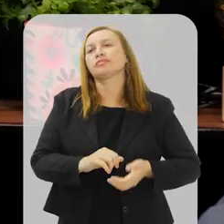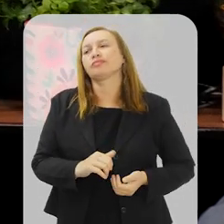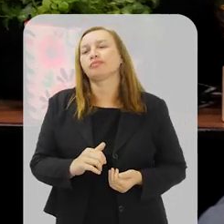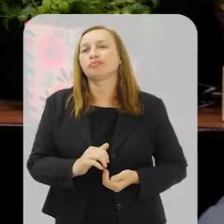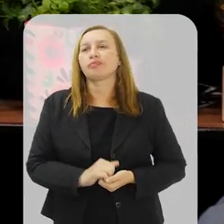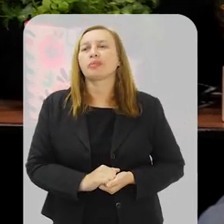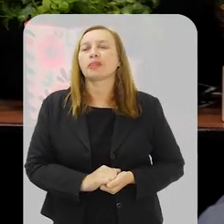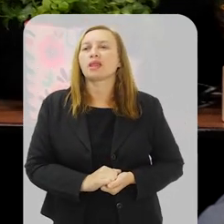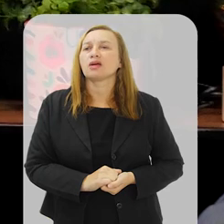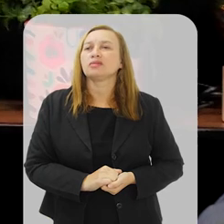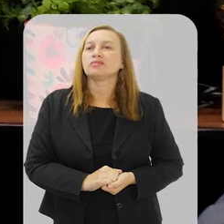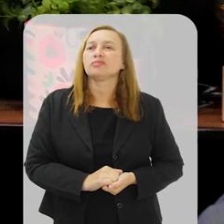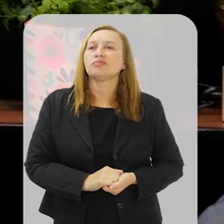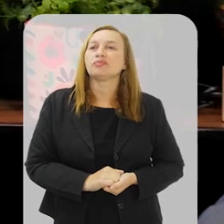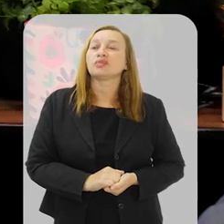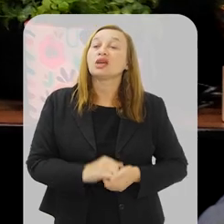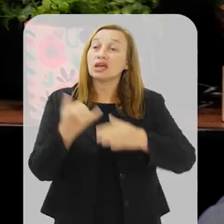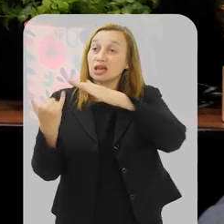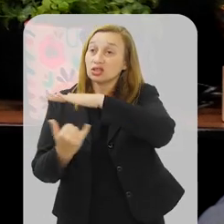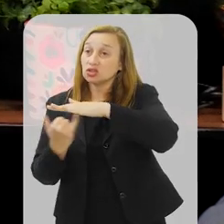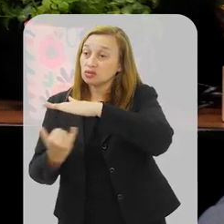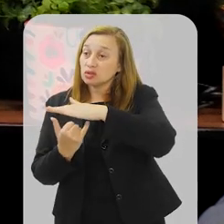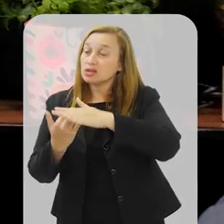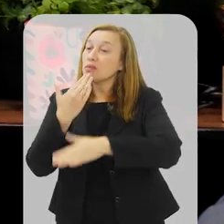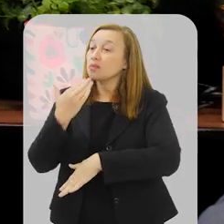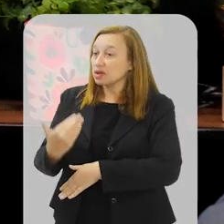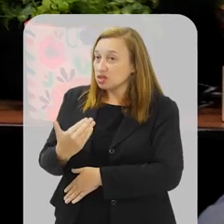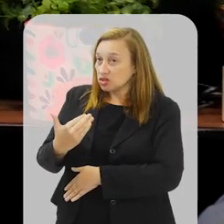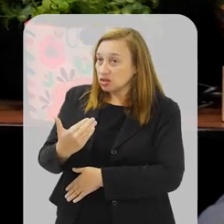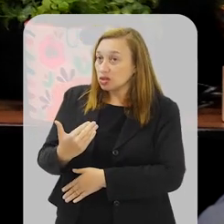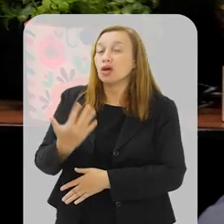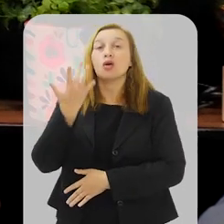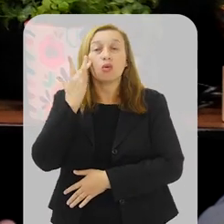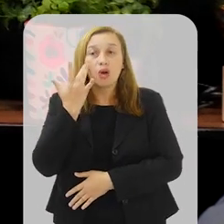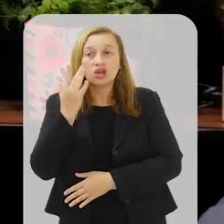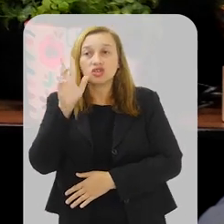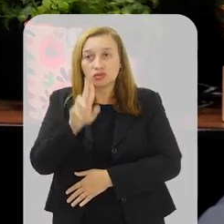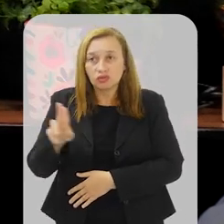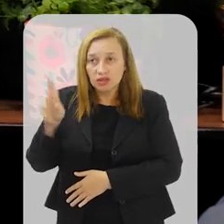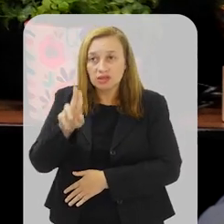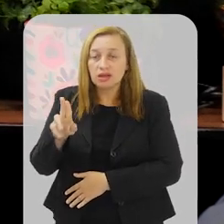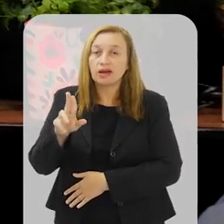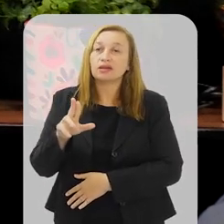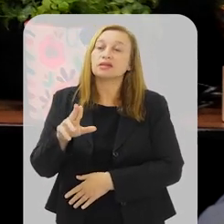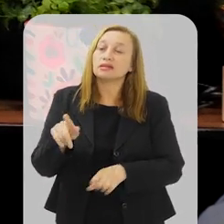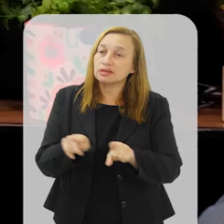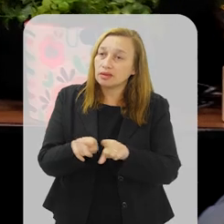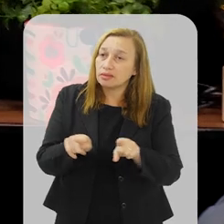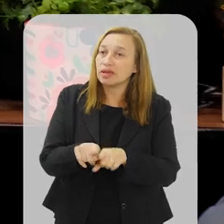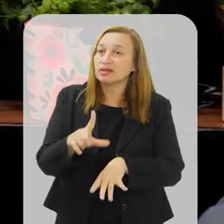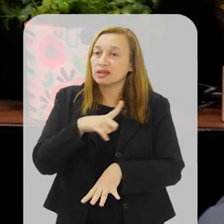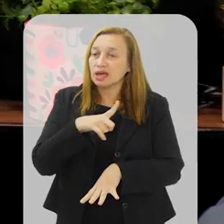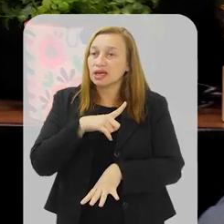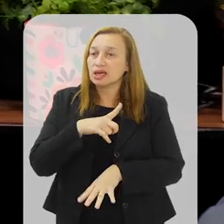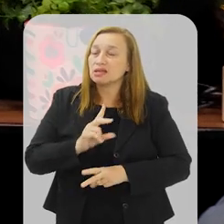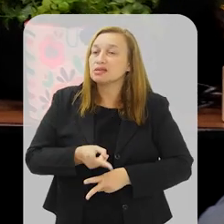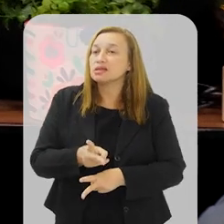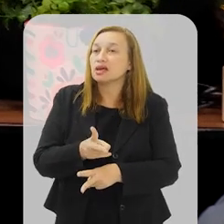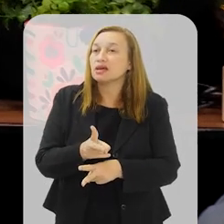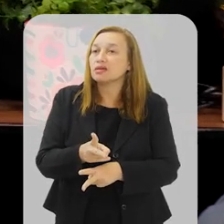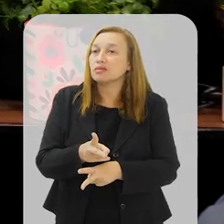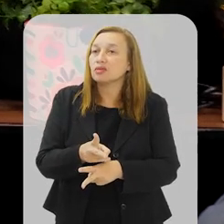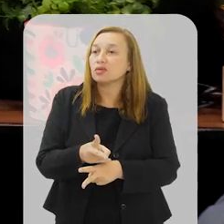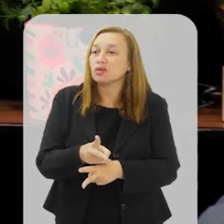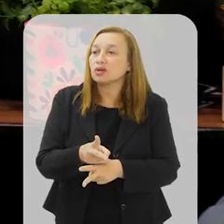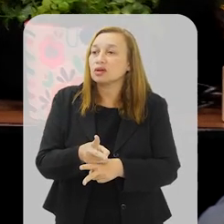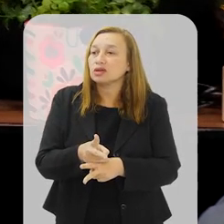sempre contribuir né contribuir com aquilo que as instituições nos pedirem eu acho que a universidade Elas têm também